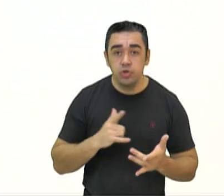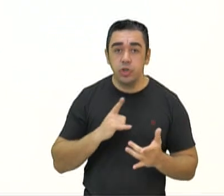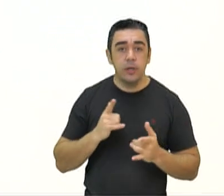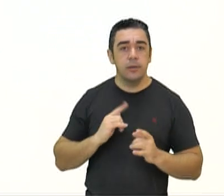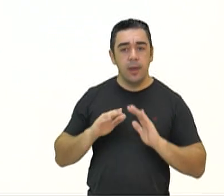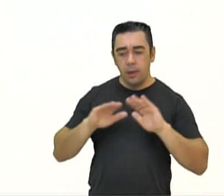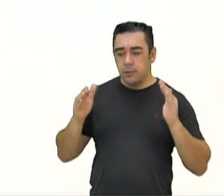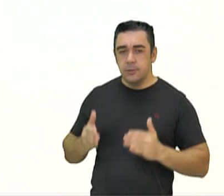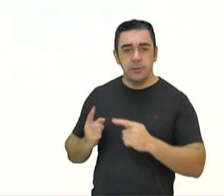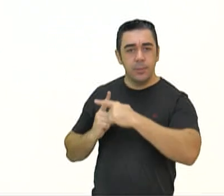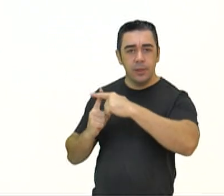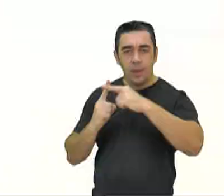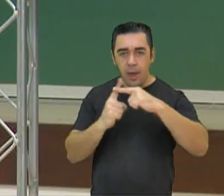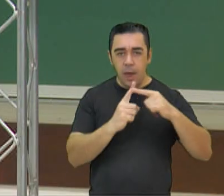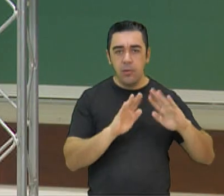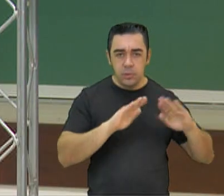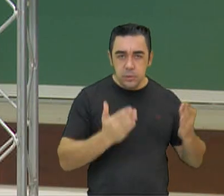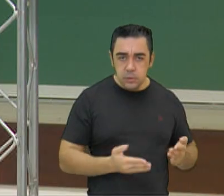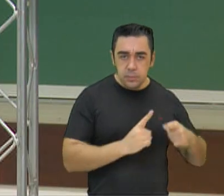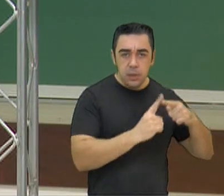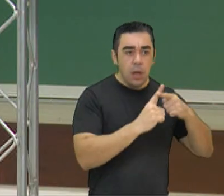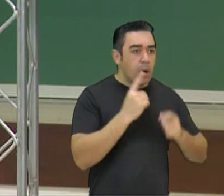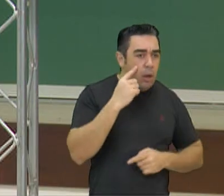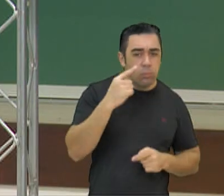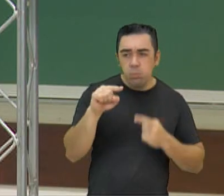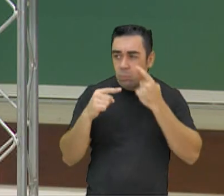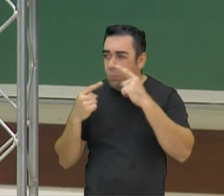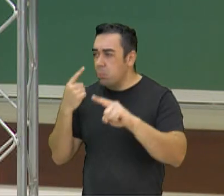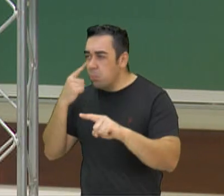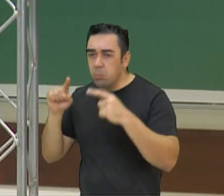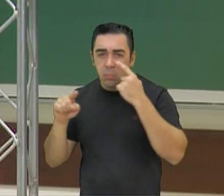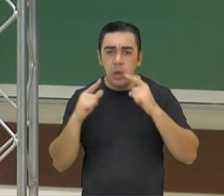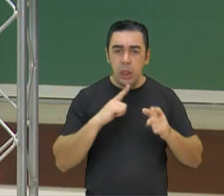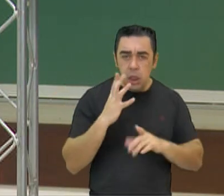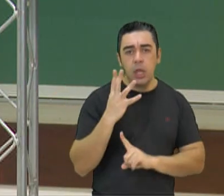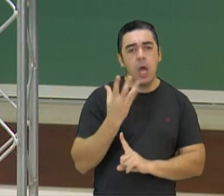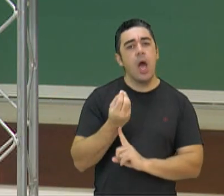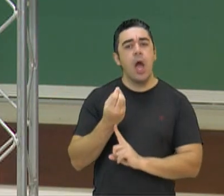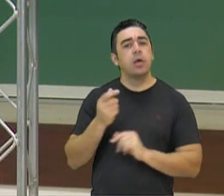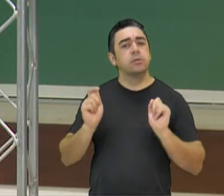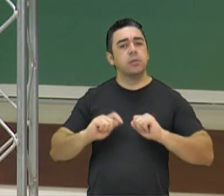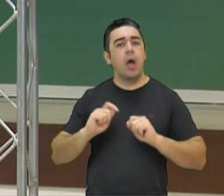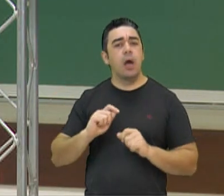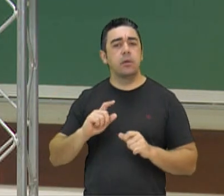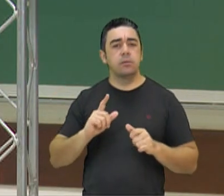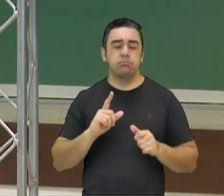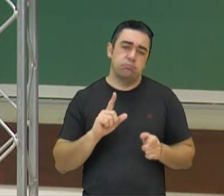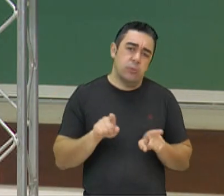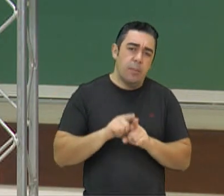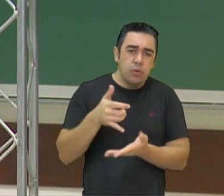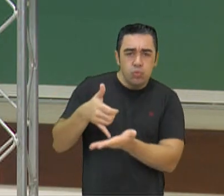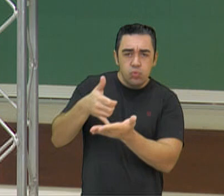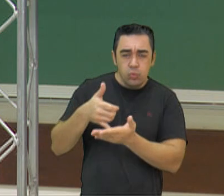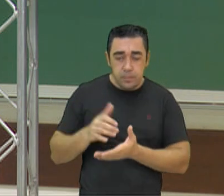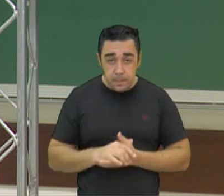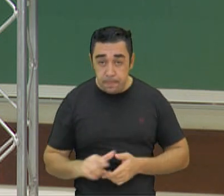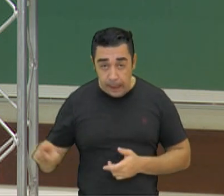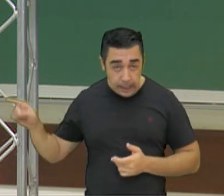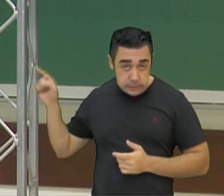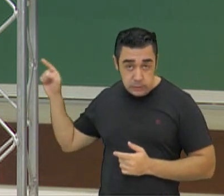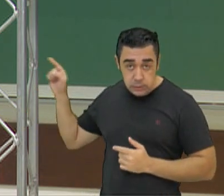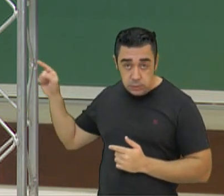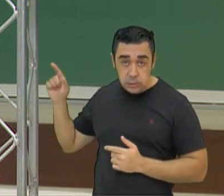representações, mas não agora mais dos cristãos, né? Qualquer pessoa faz os seus desenhos. Aqui eu tenho uma arte